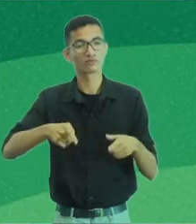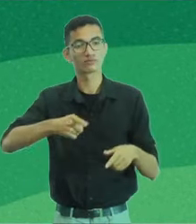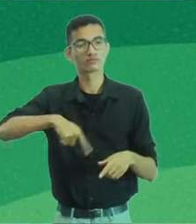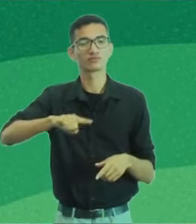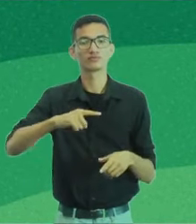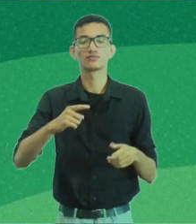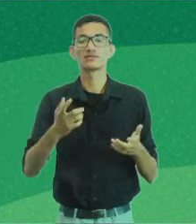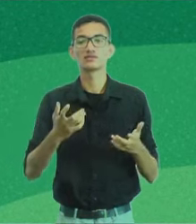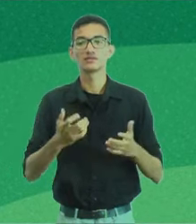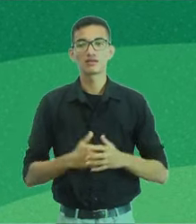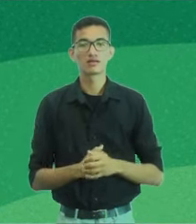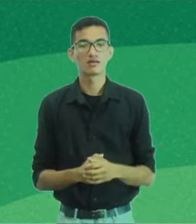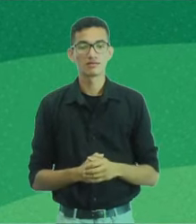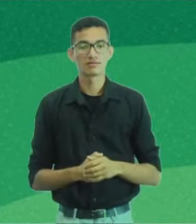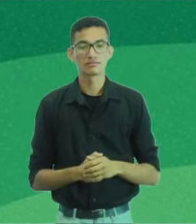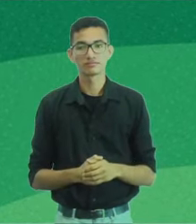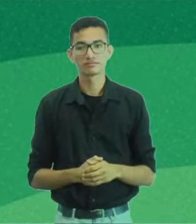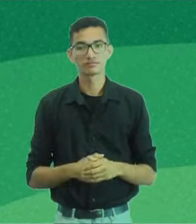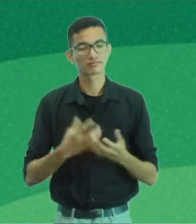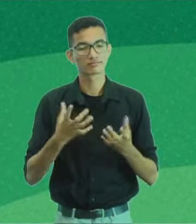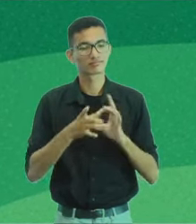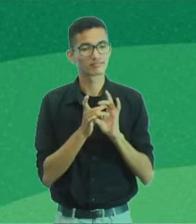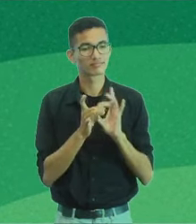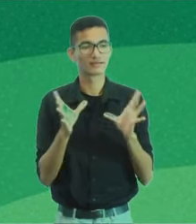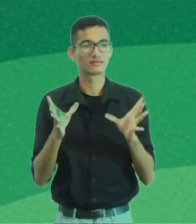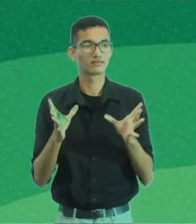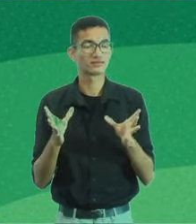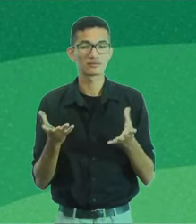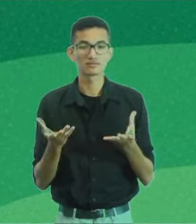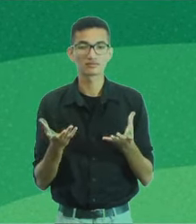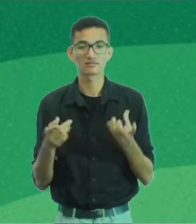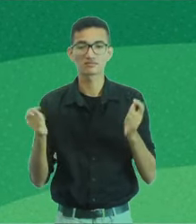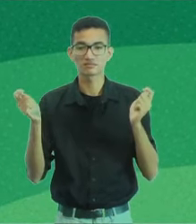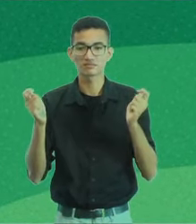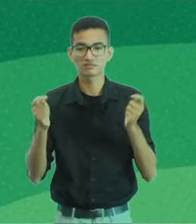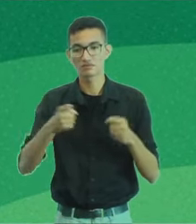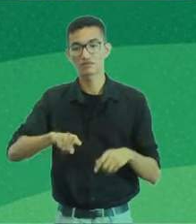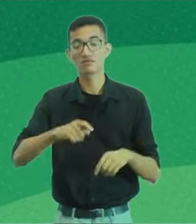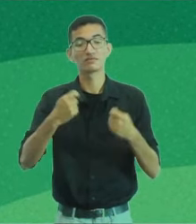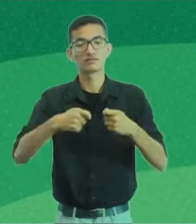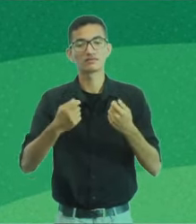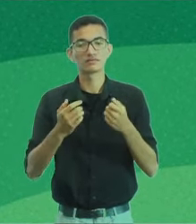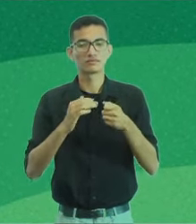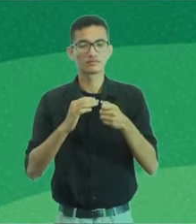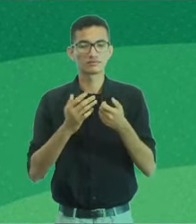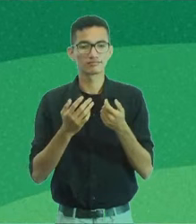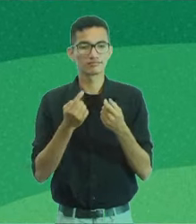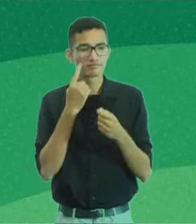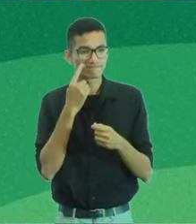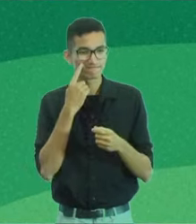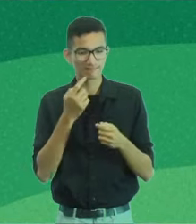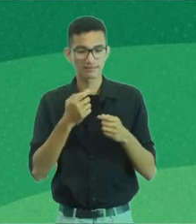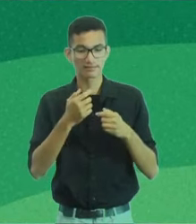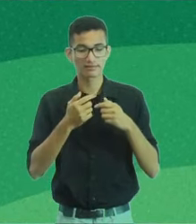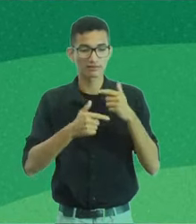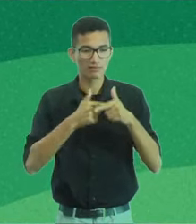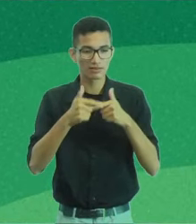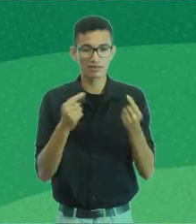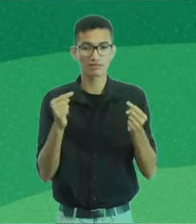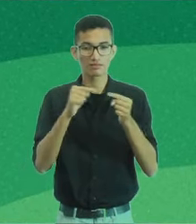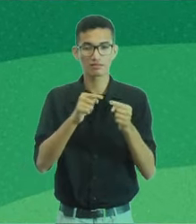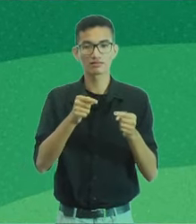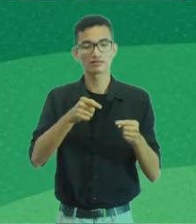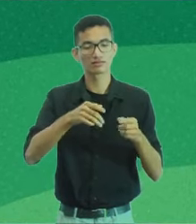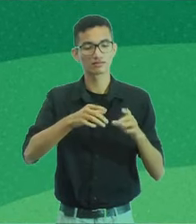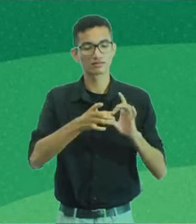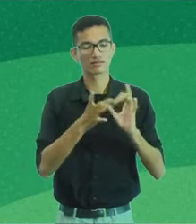são mas Democráticos a gente precisa trabalhar nisso e quando eu